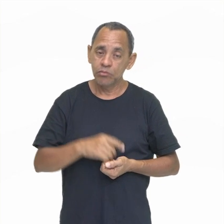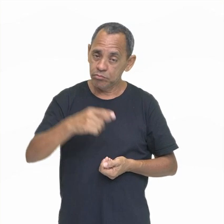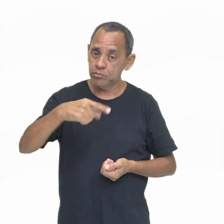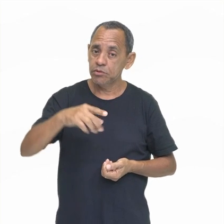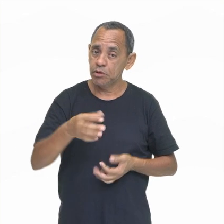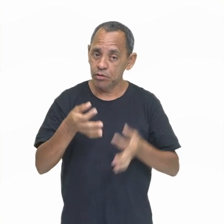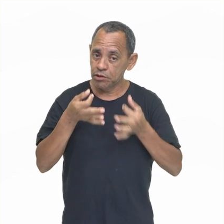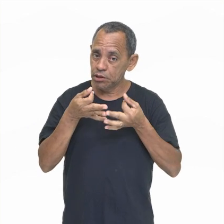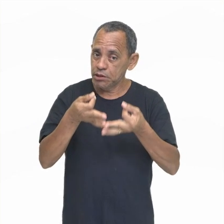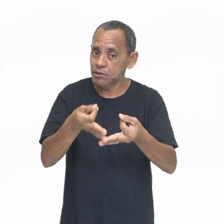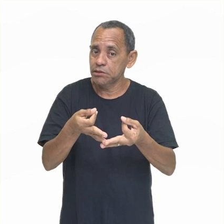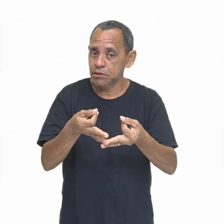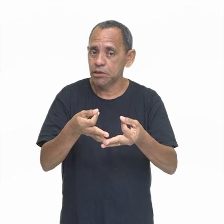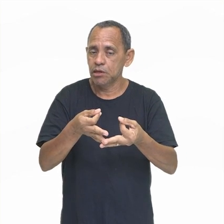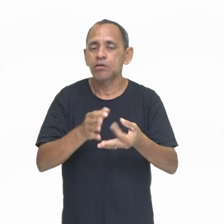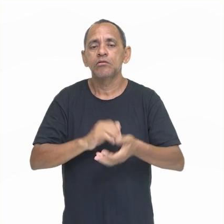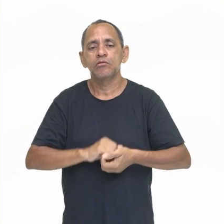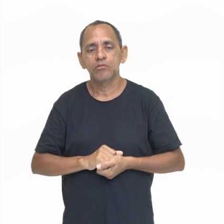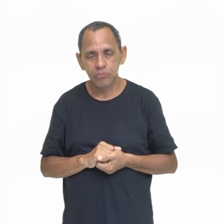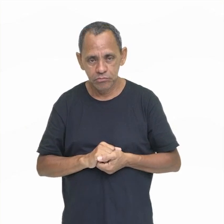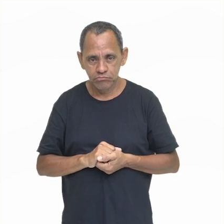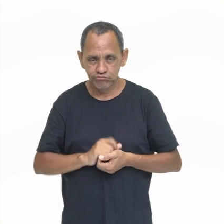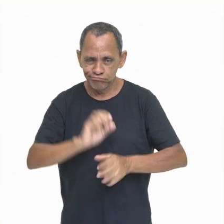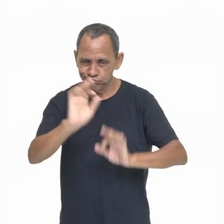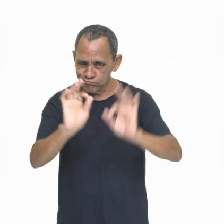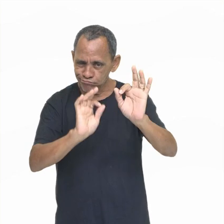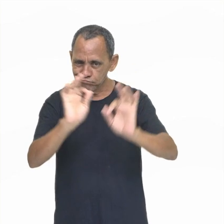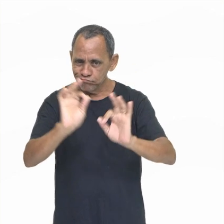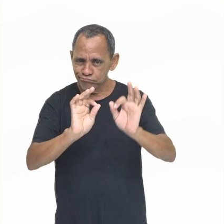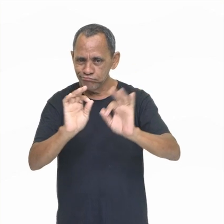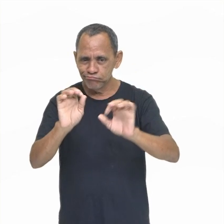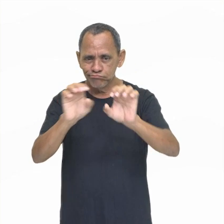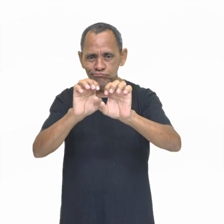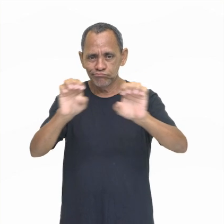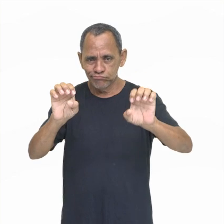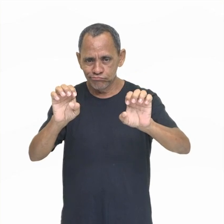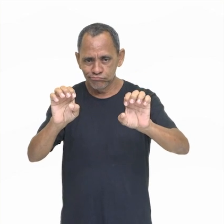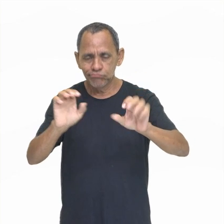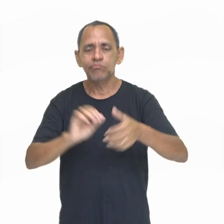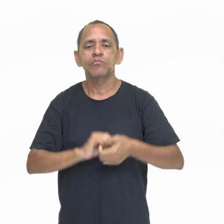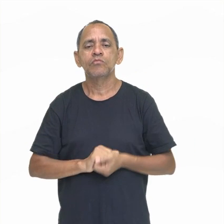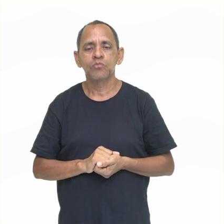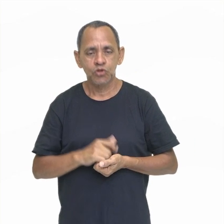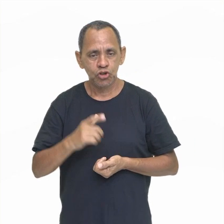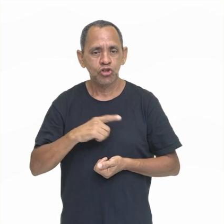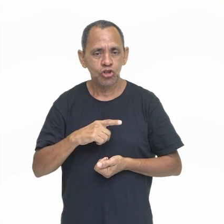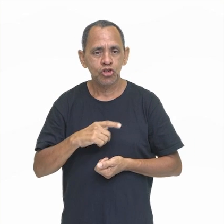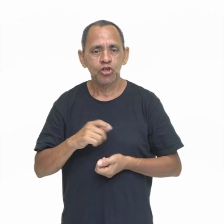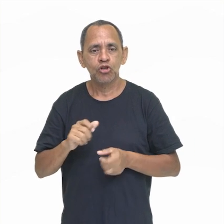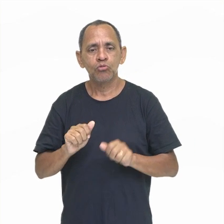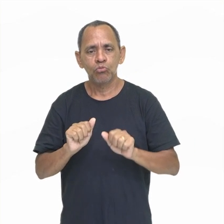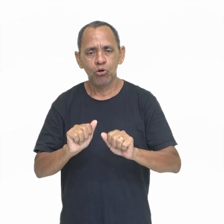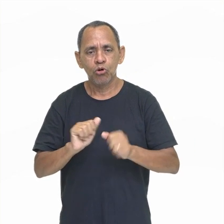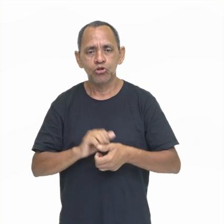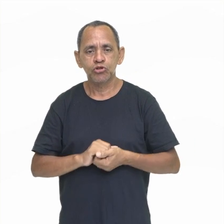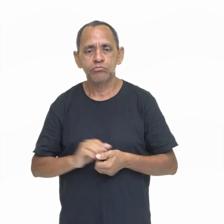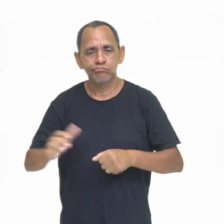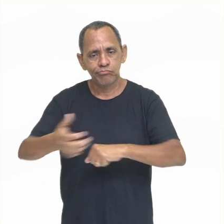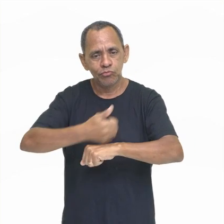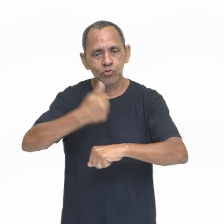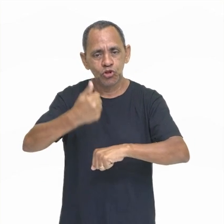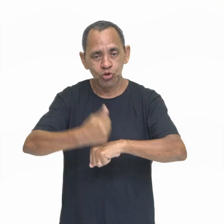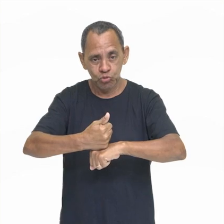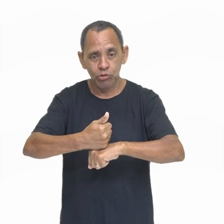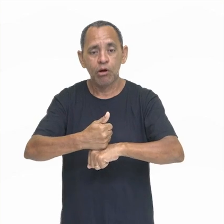de equações você pode utilizar aí o método da substituição você pode utilizar aí o método da